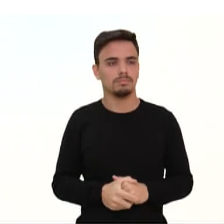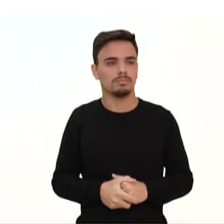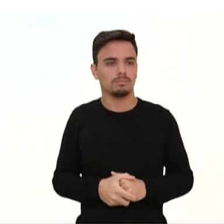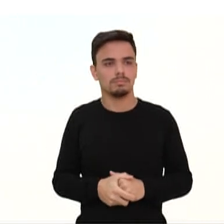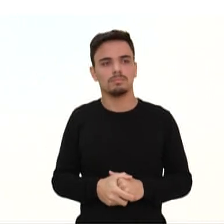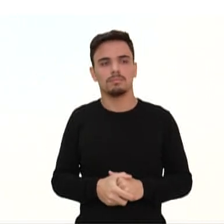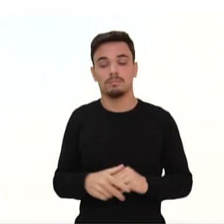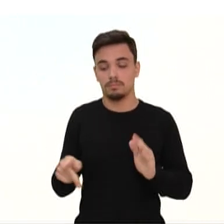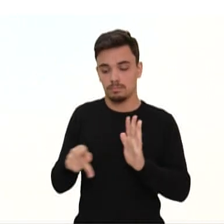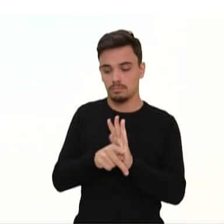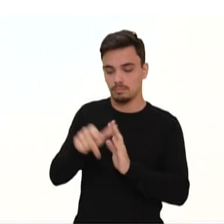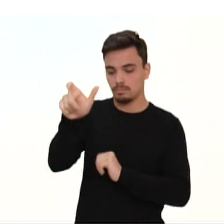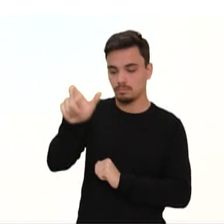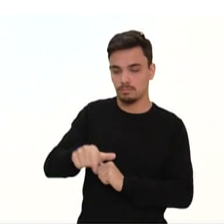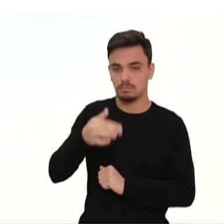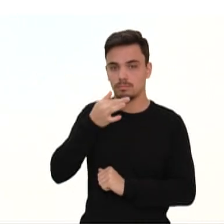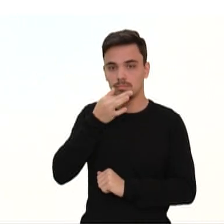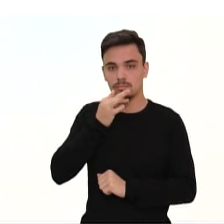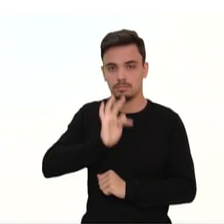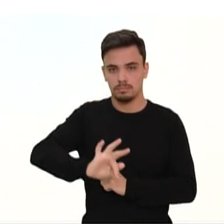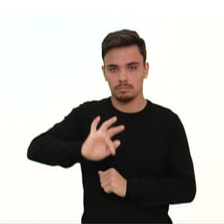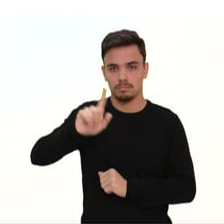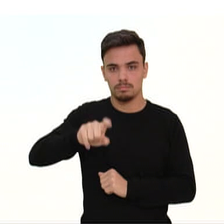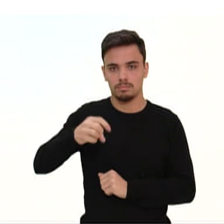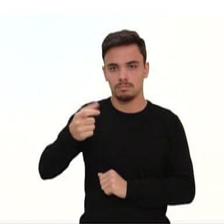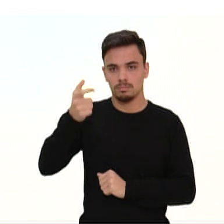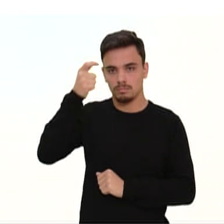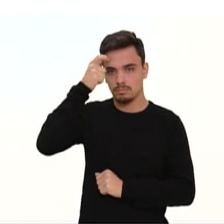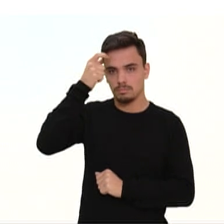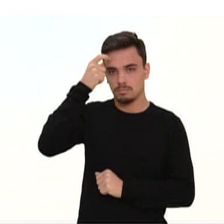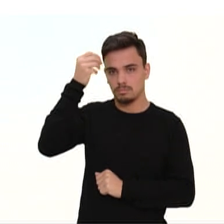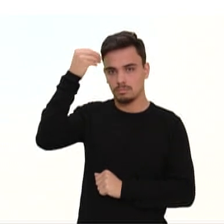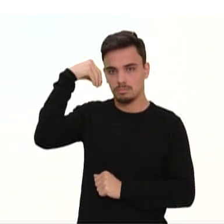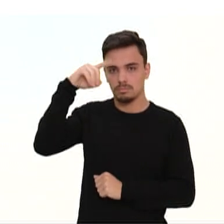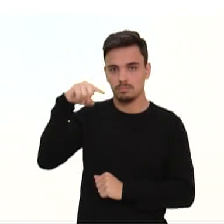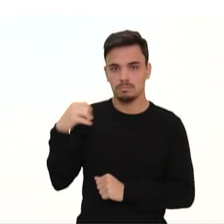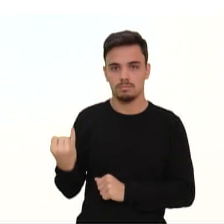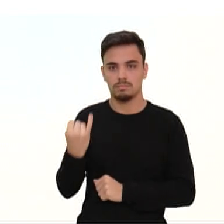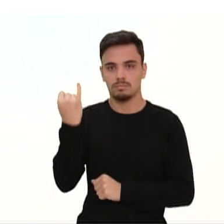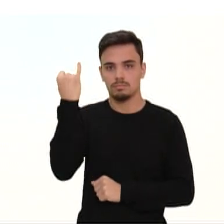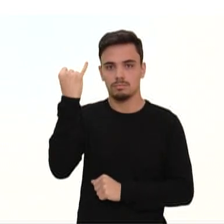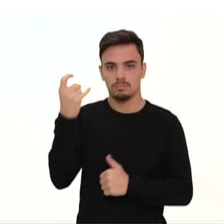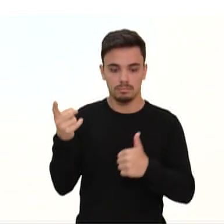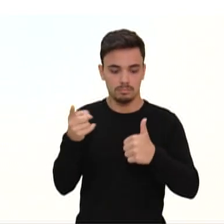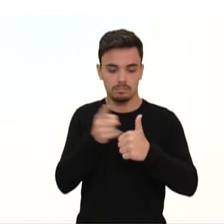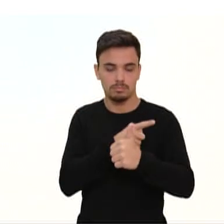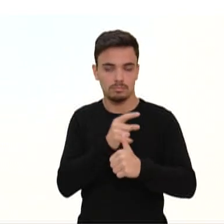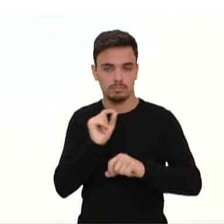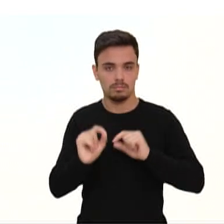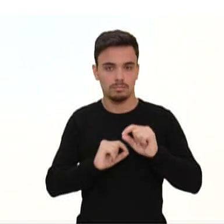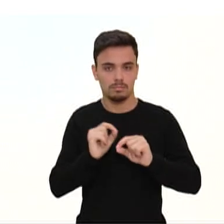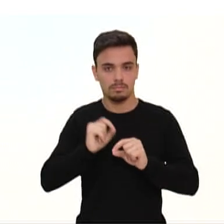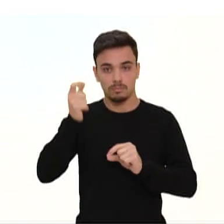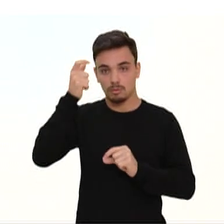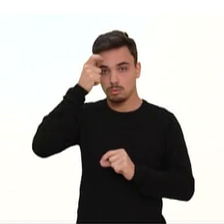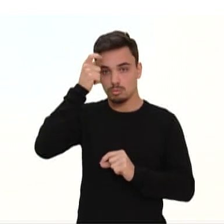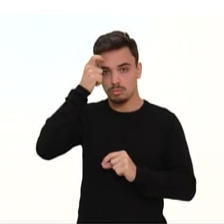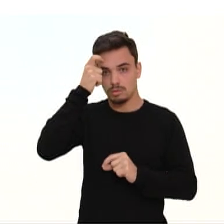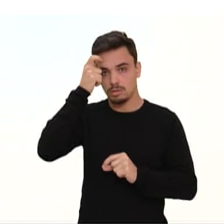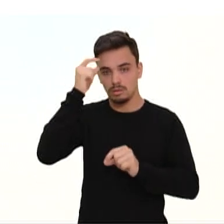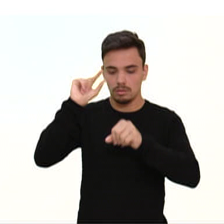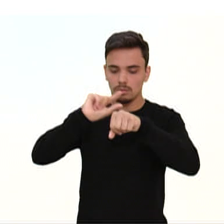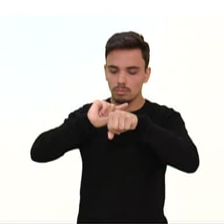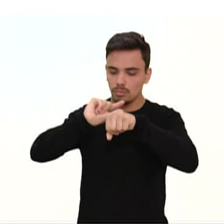Para Freud, o inconsciente é primário e fundamental. O consciente seria uma